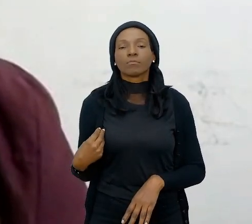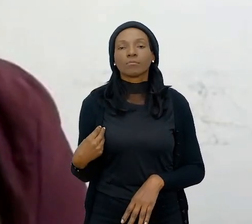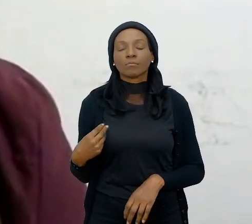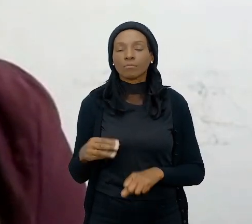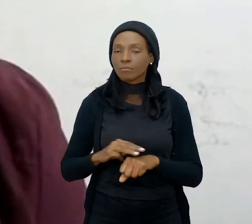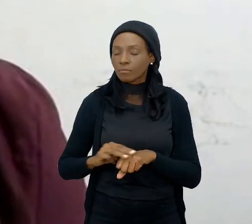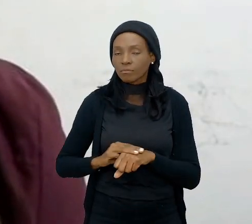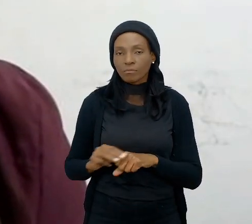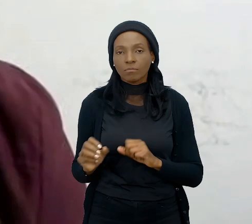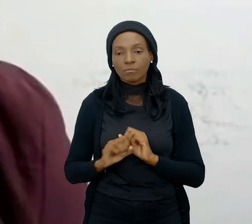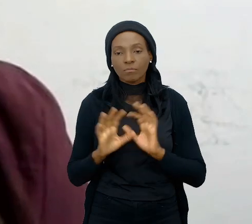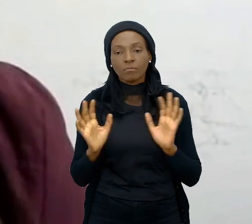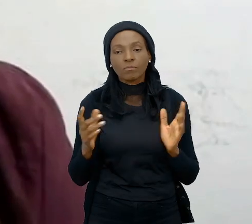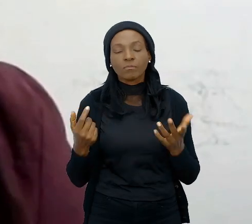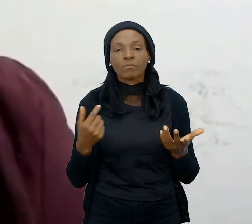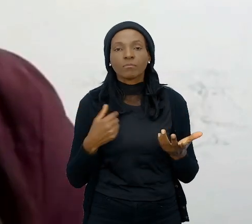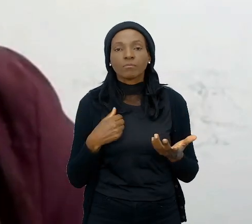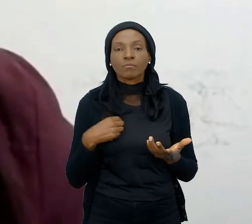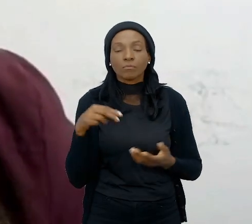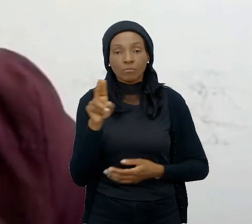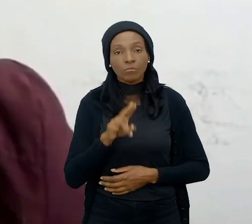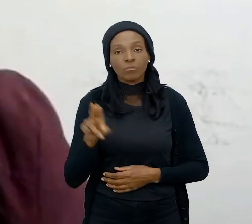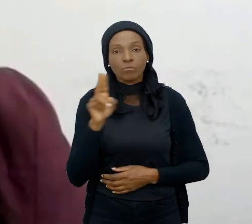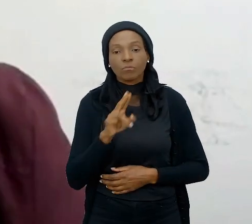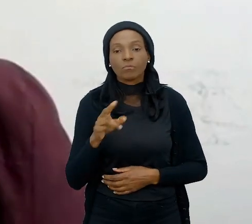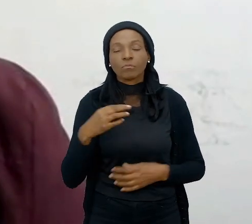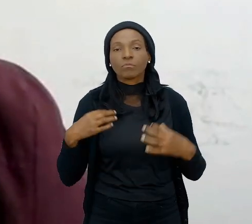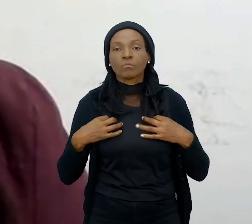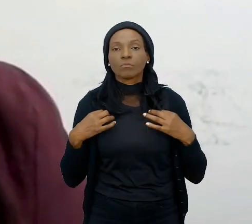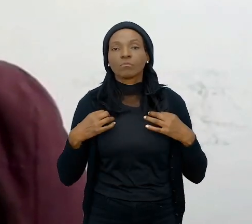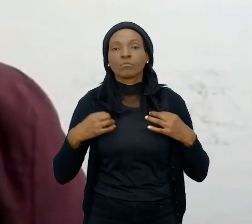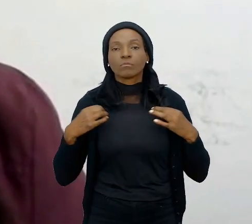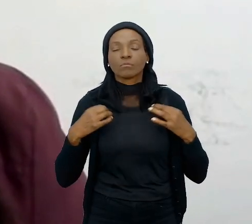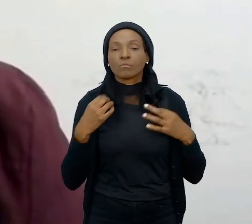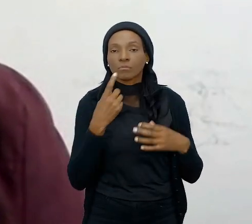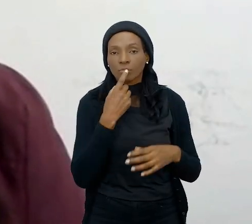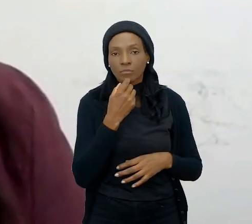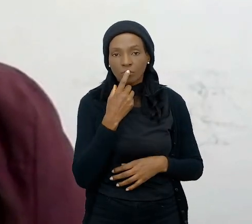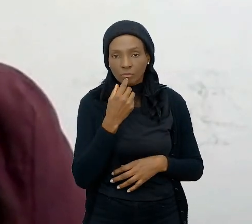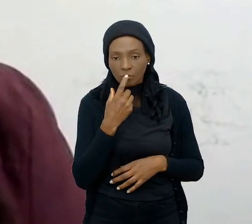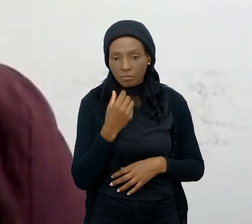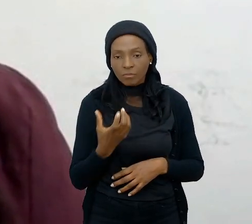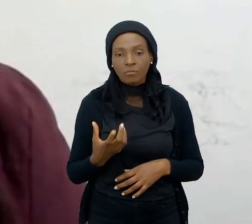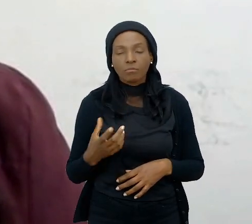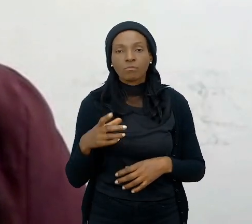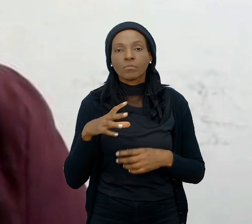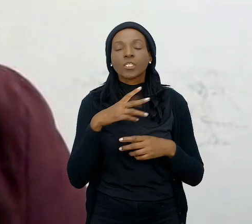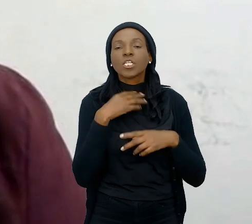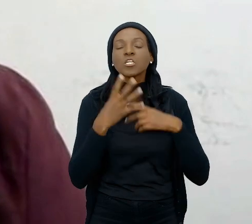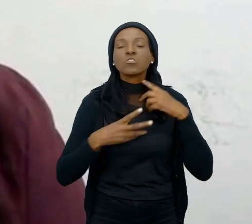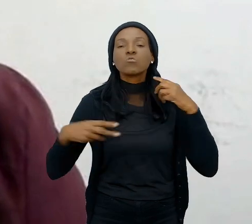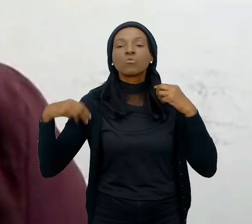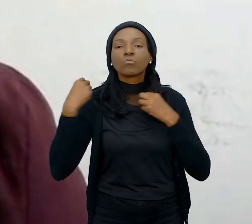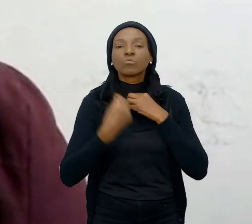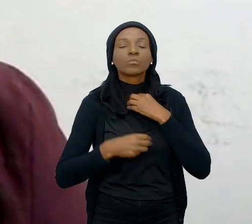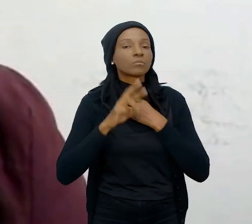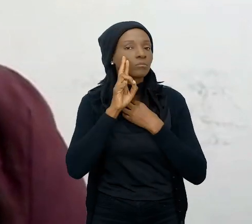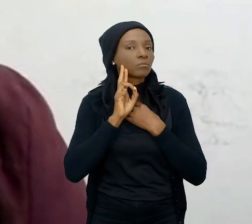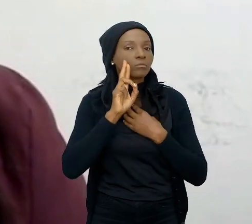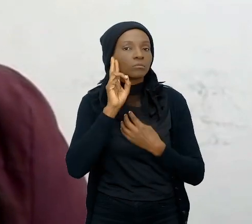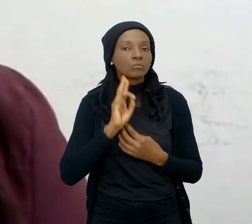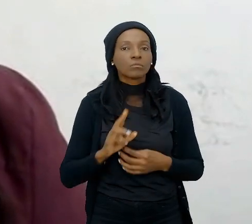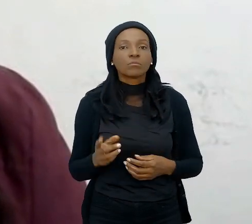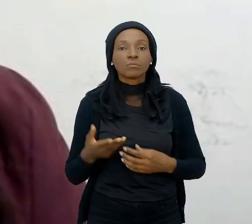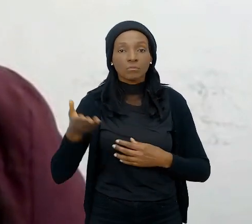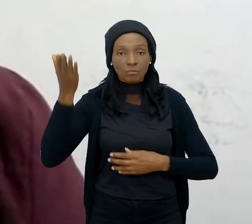castanhos, estou utilizando aqui uma blusa vermelha e um lenço rosa, e